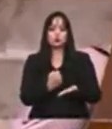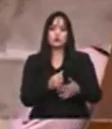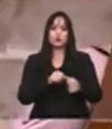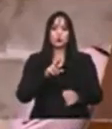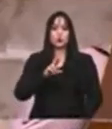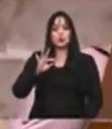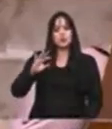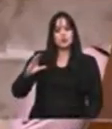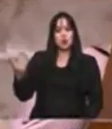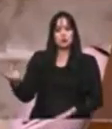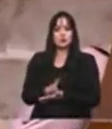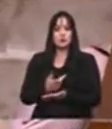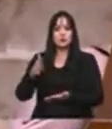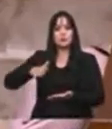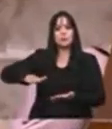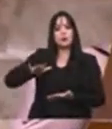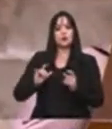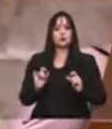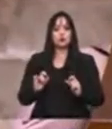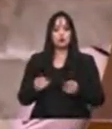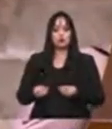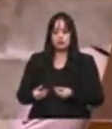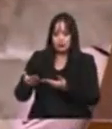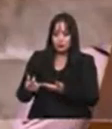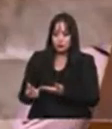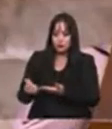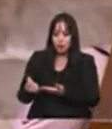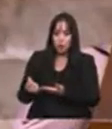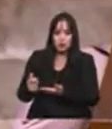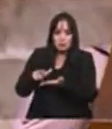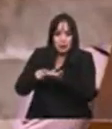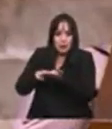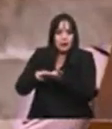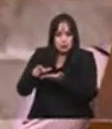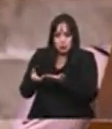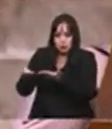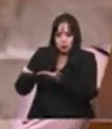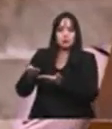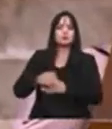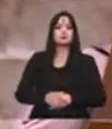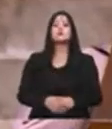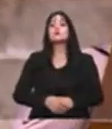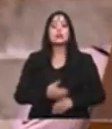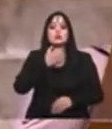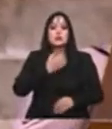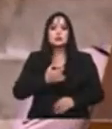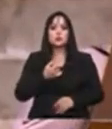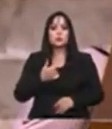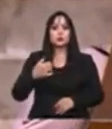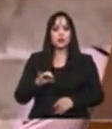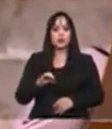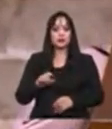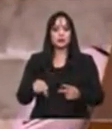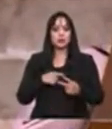pela UTC ocorreu por meio de entrega de valores em espécie a Bergamaschi. Em dezembro de 2010